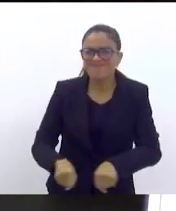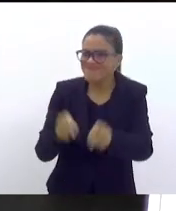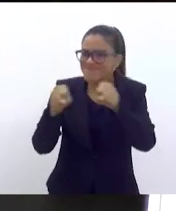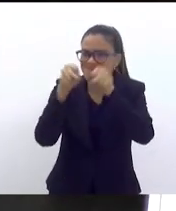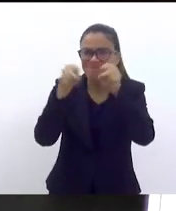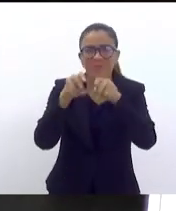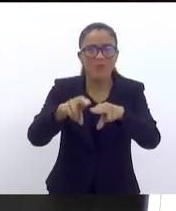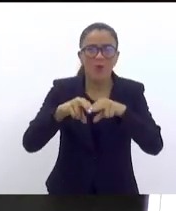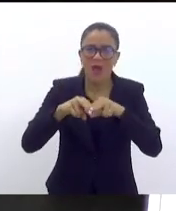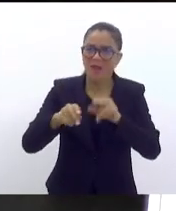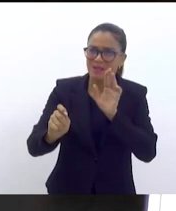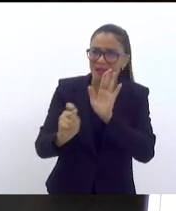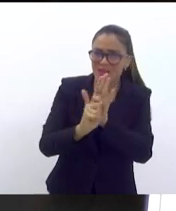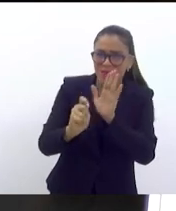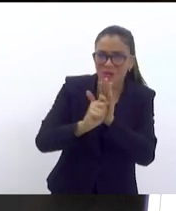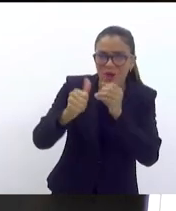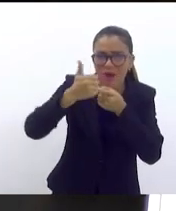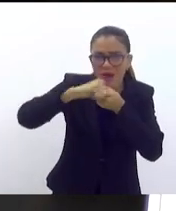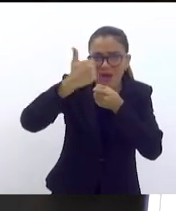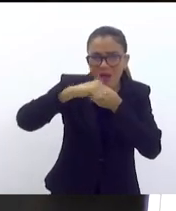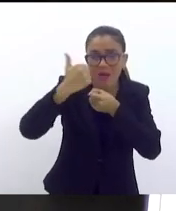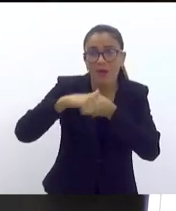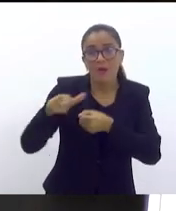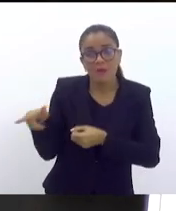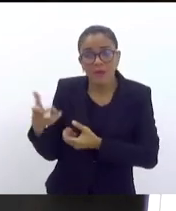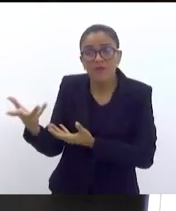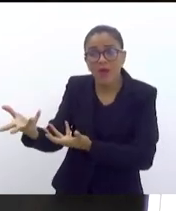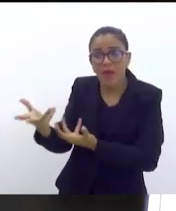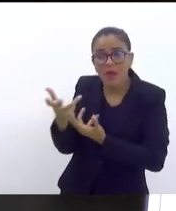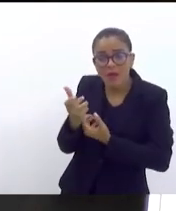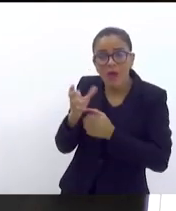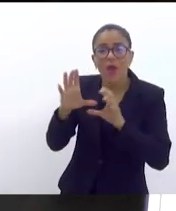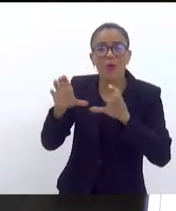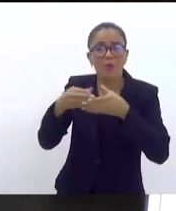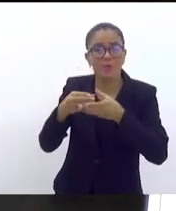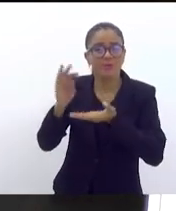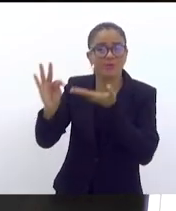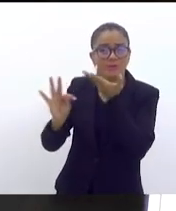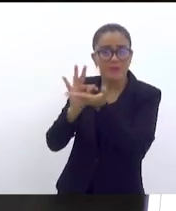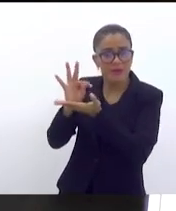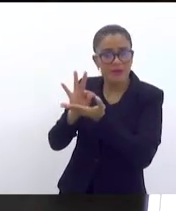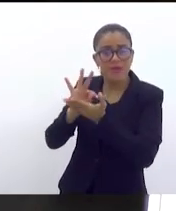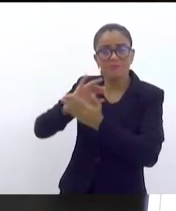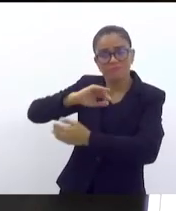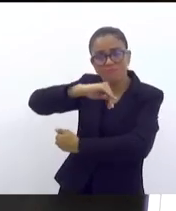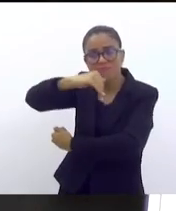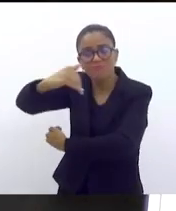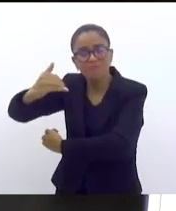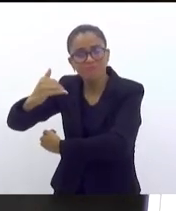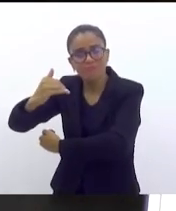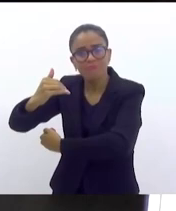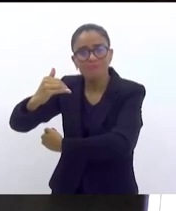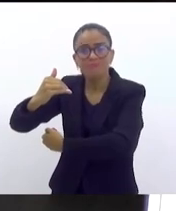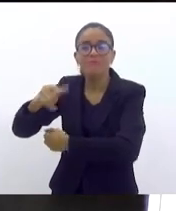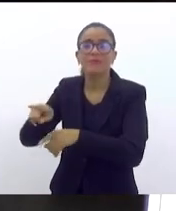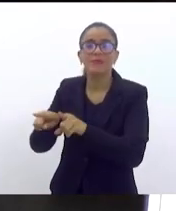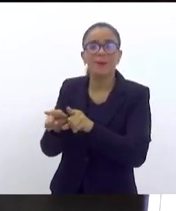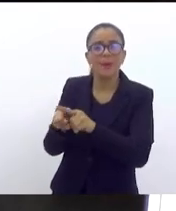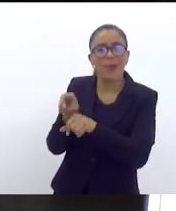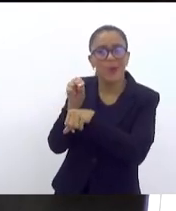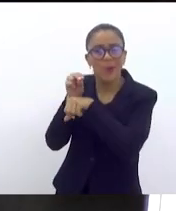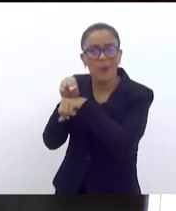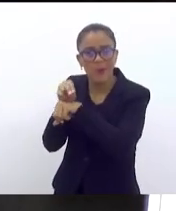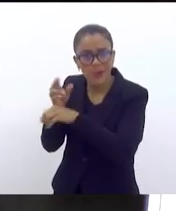droga E aí ele foi acolhido por uma comunidade terapêutica que o amor que cuidou